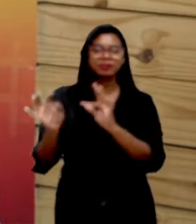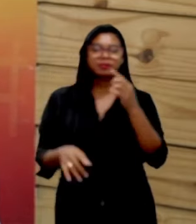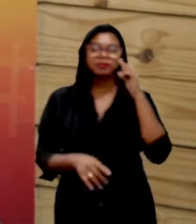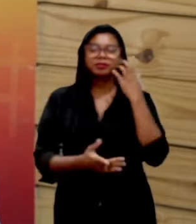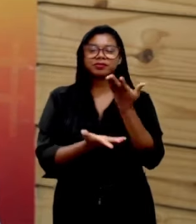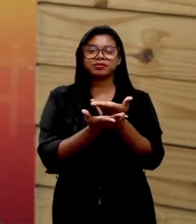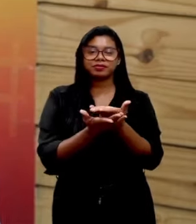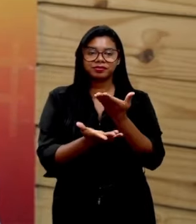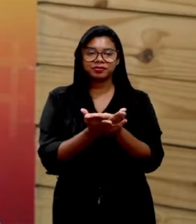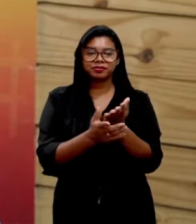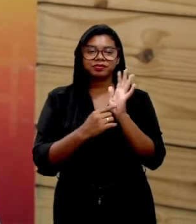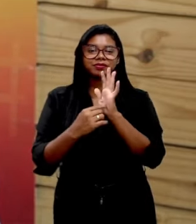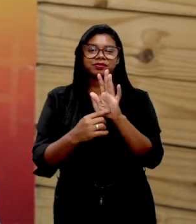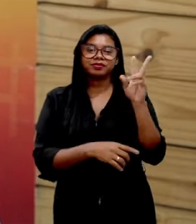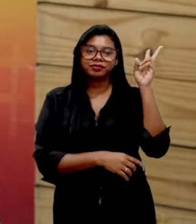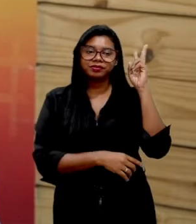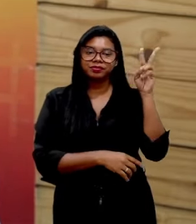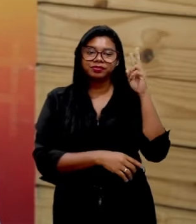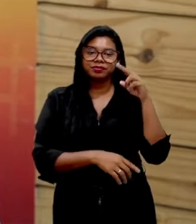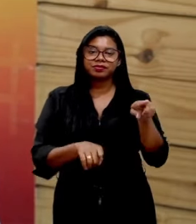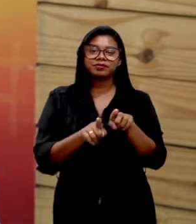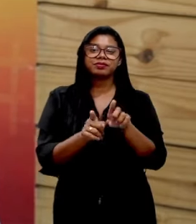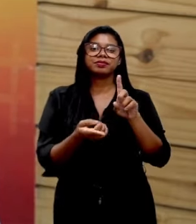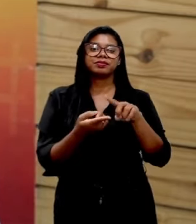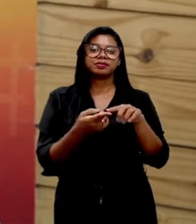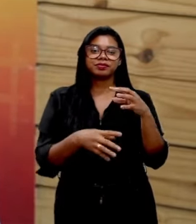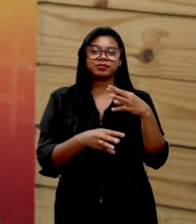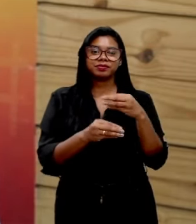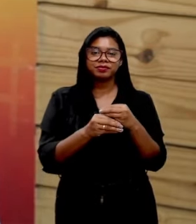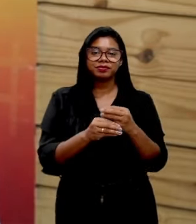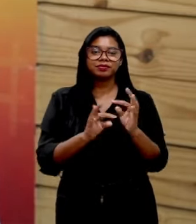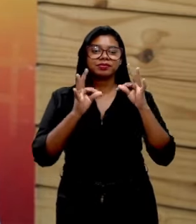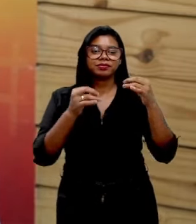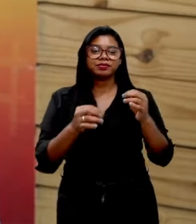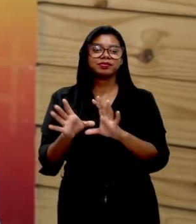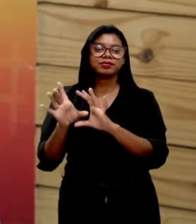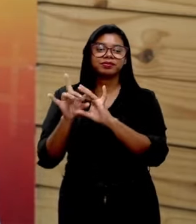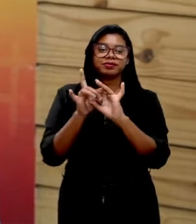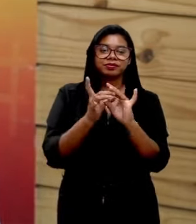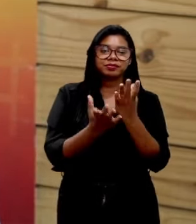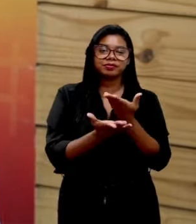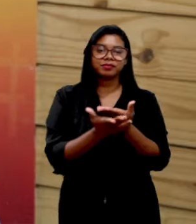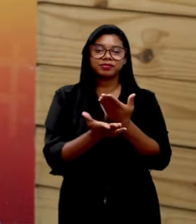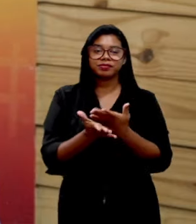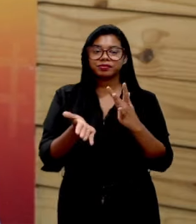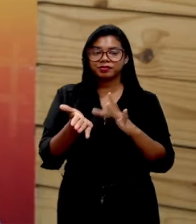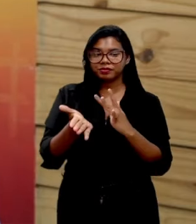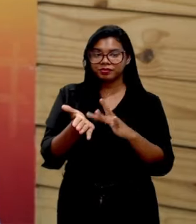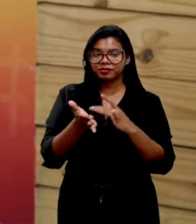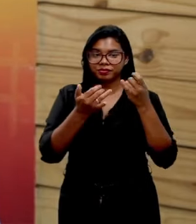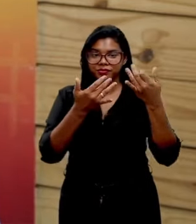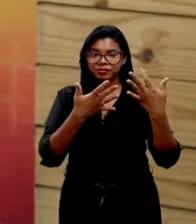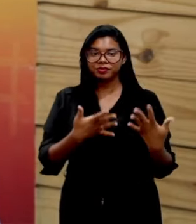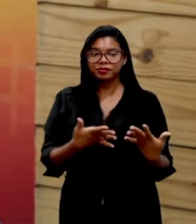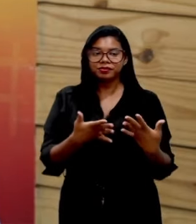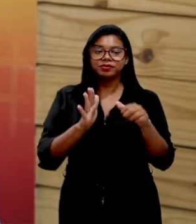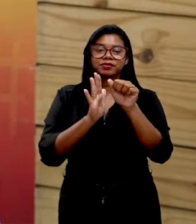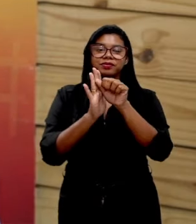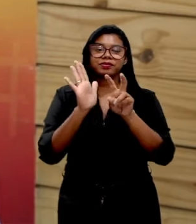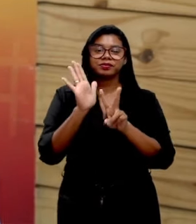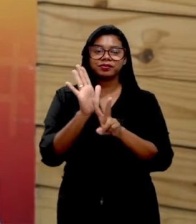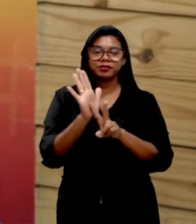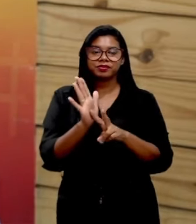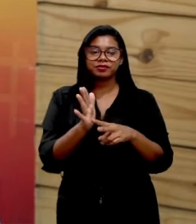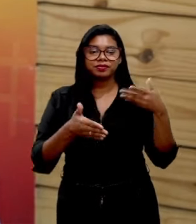daqui eu quero te lembrar que é apenas um resumo de todo o conteúdo que você vai encontrar lá no e-book. Então não deixe de entrar no Ava e participar de todas